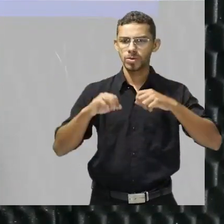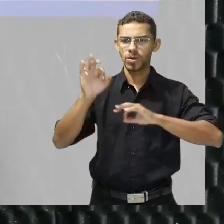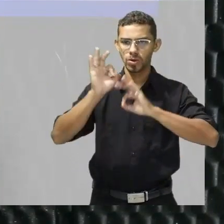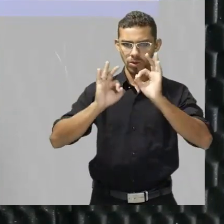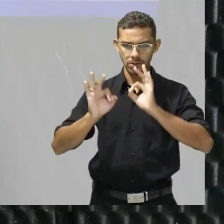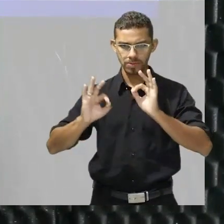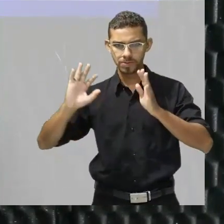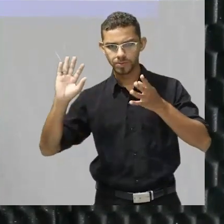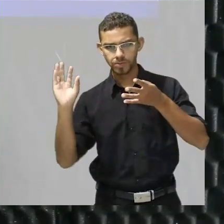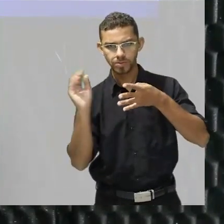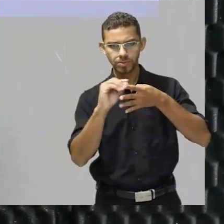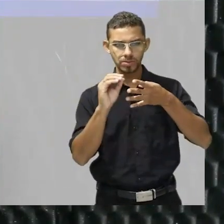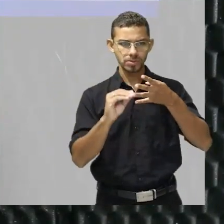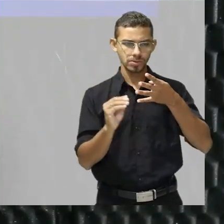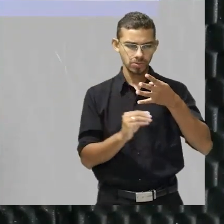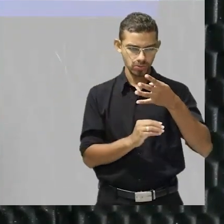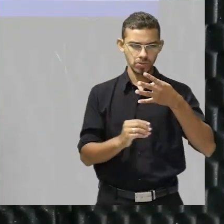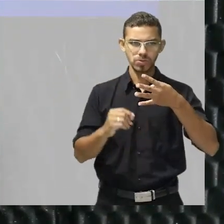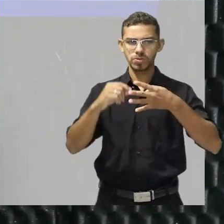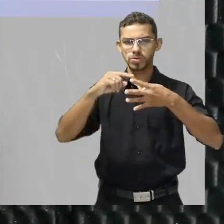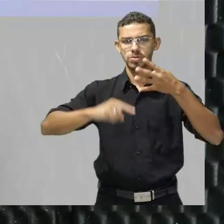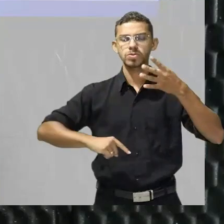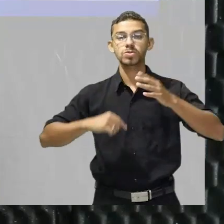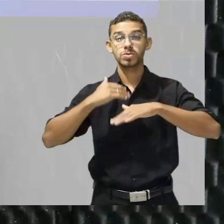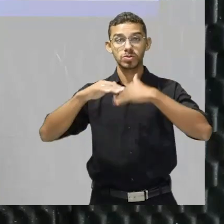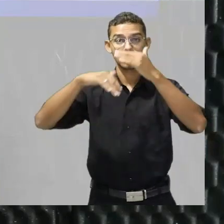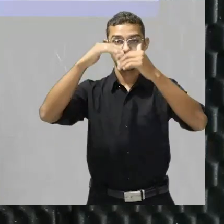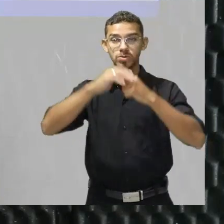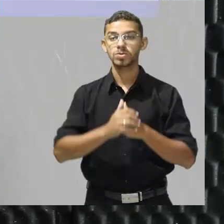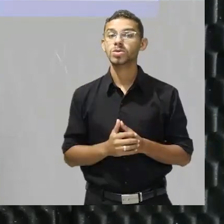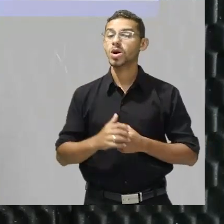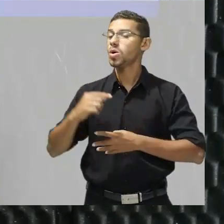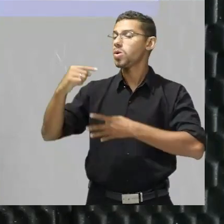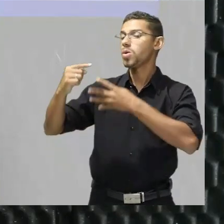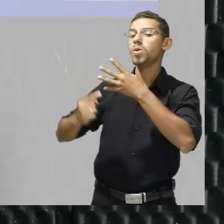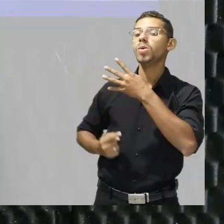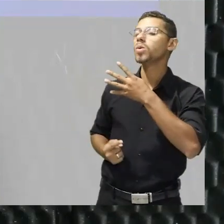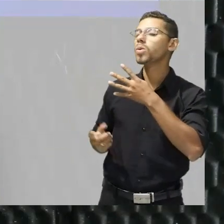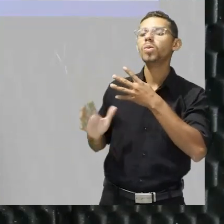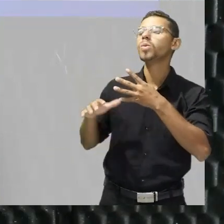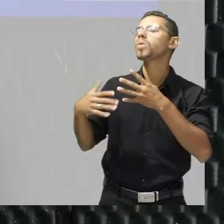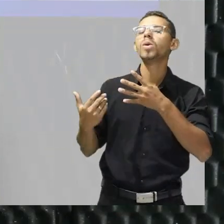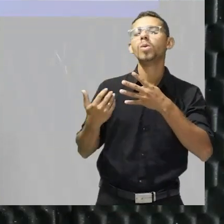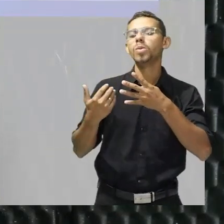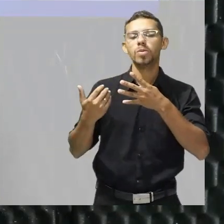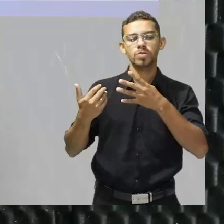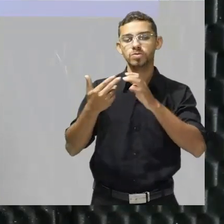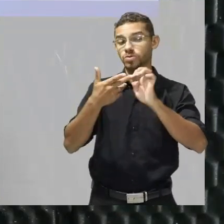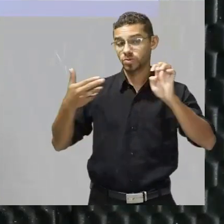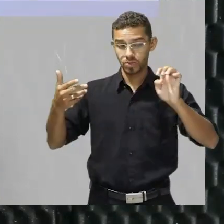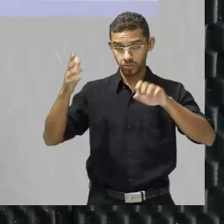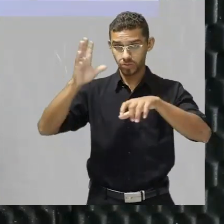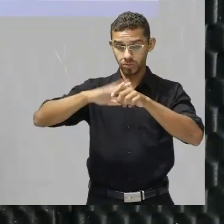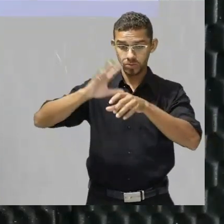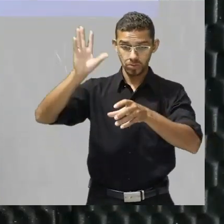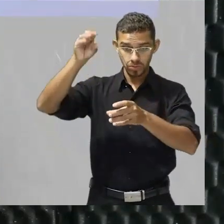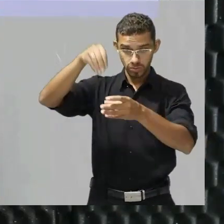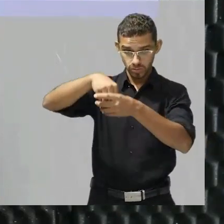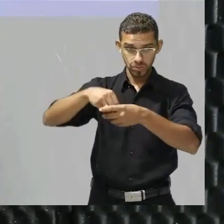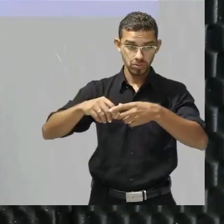construir cada um dos seus parágrafos de desenvolvimento quais seriam esses elementos que vão aparecer